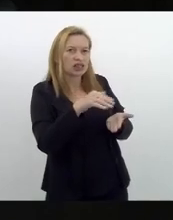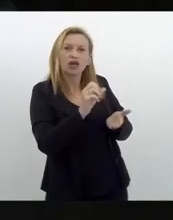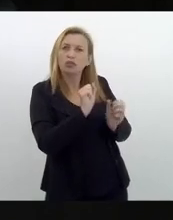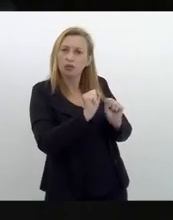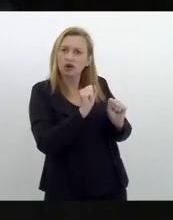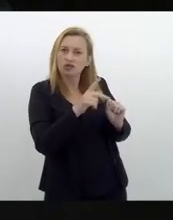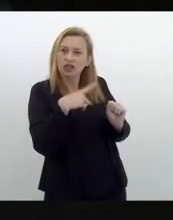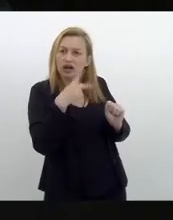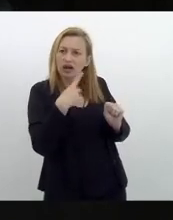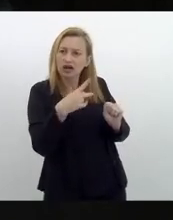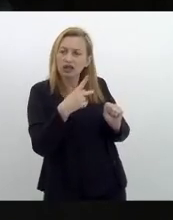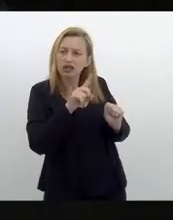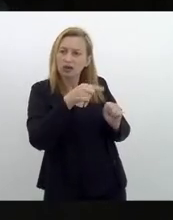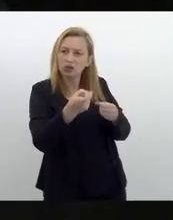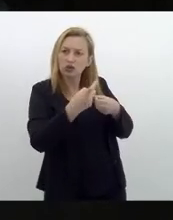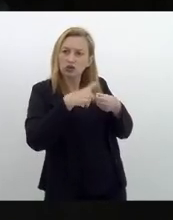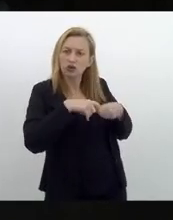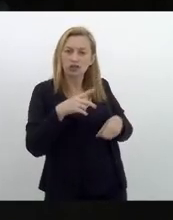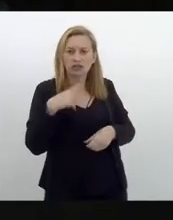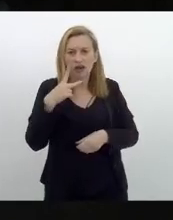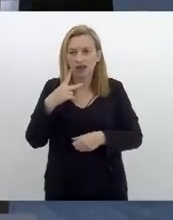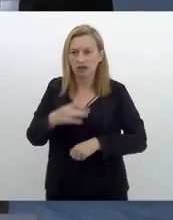para secretário, depois eu retomo a minha fala.